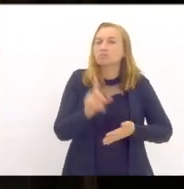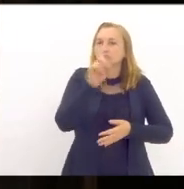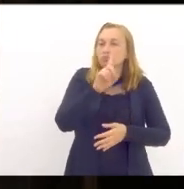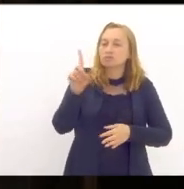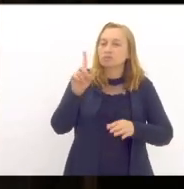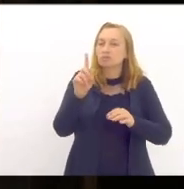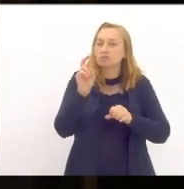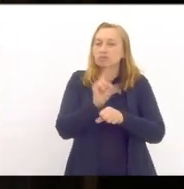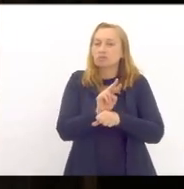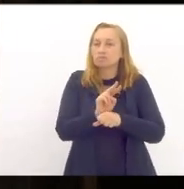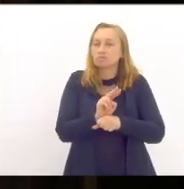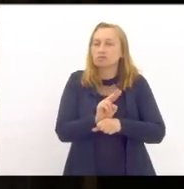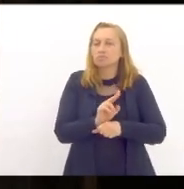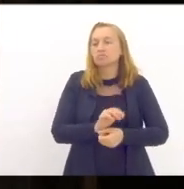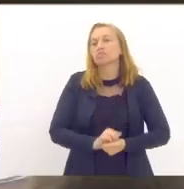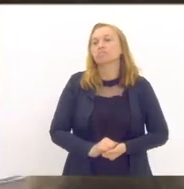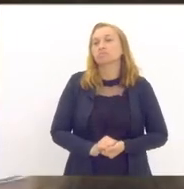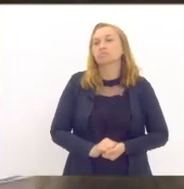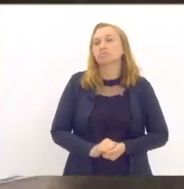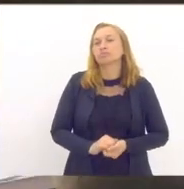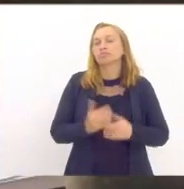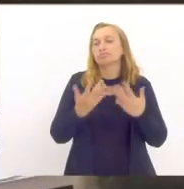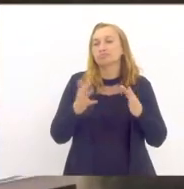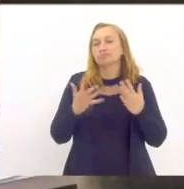lhes proteja. Obrigado.